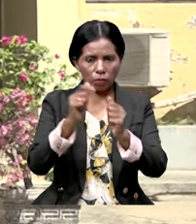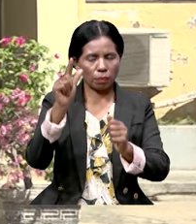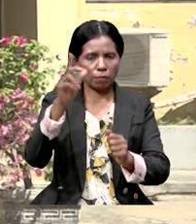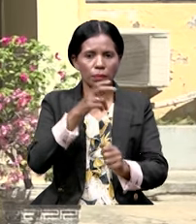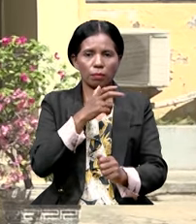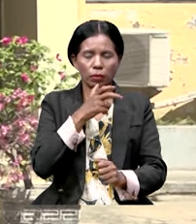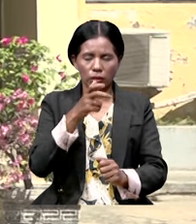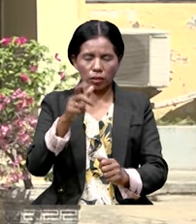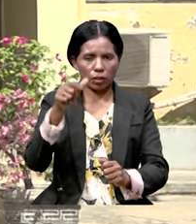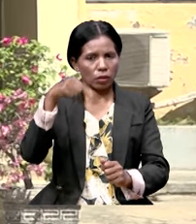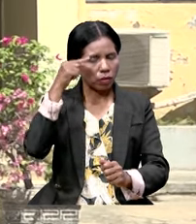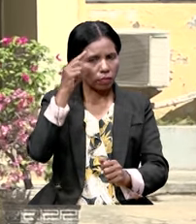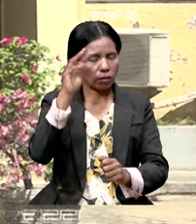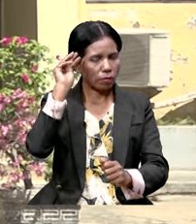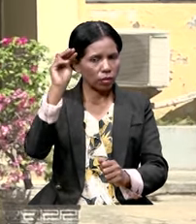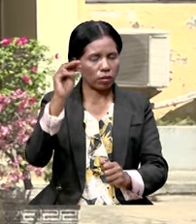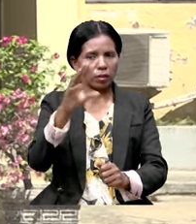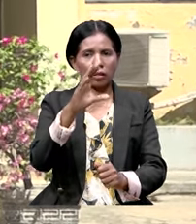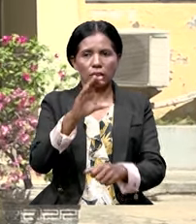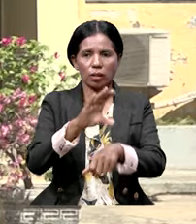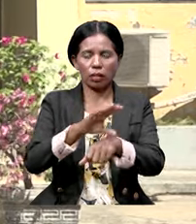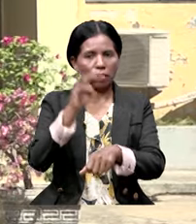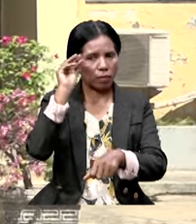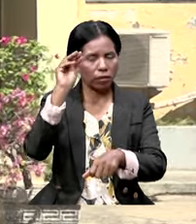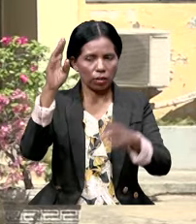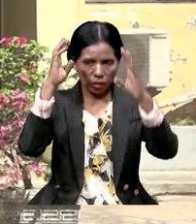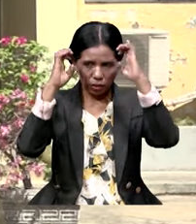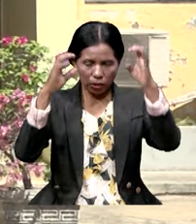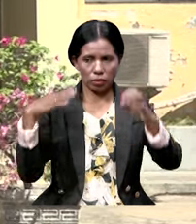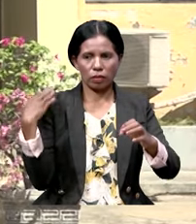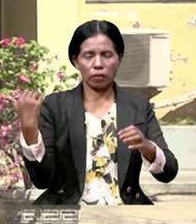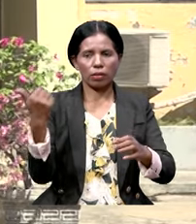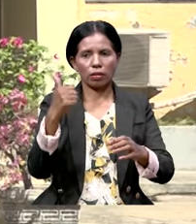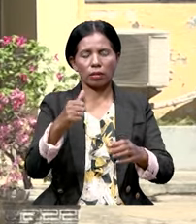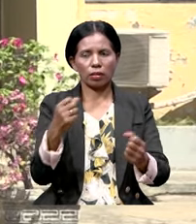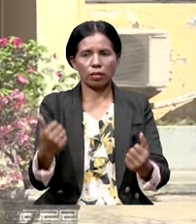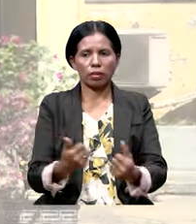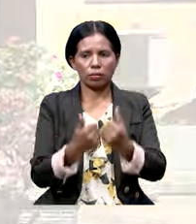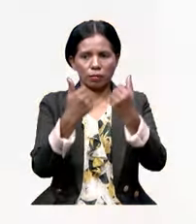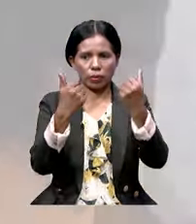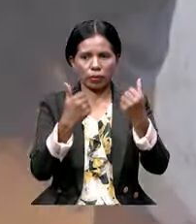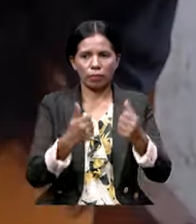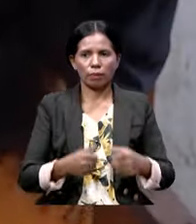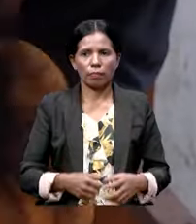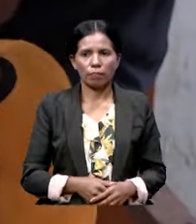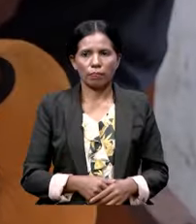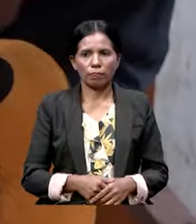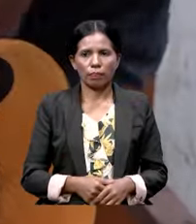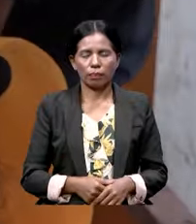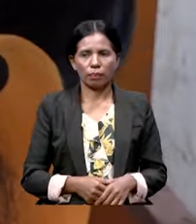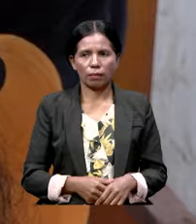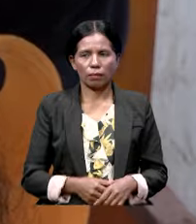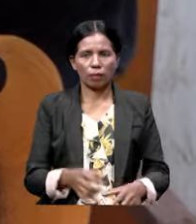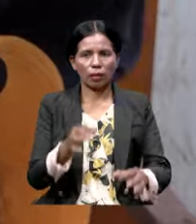lhe o Ministério do Ensino Superior, Ciência e Cultura no Ministério da Educação, Juventude e Desporto.